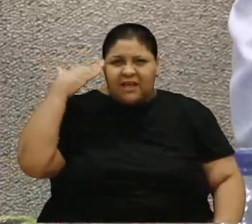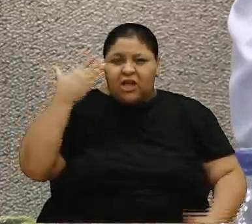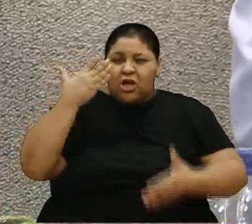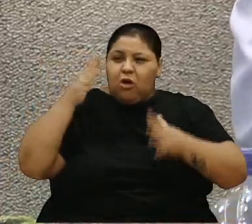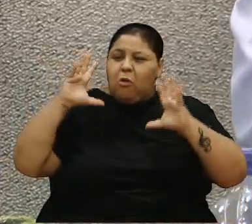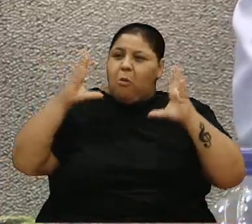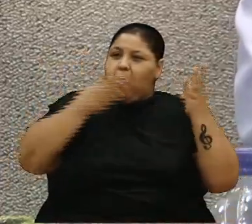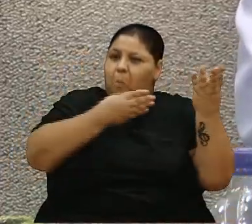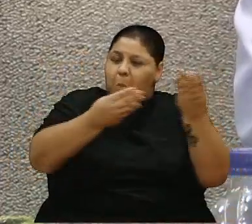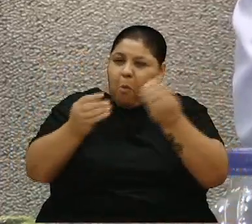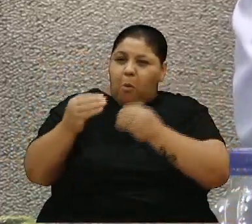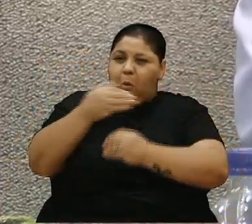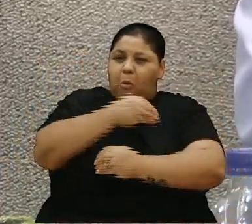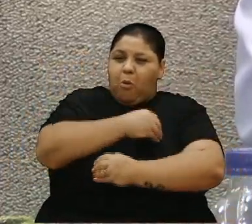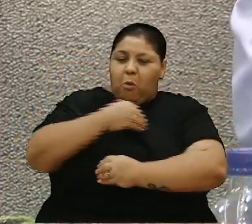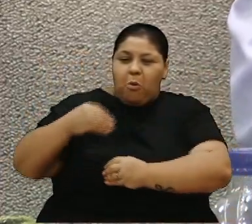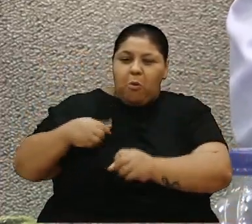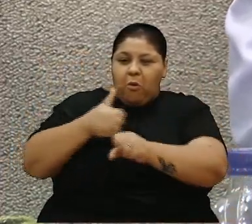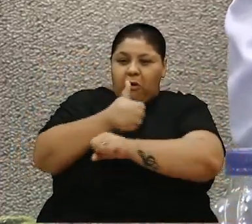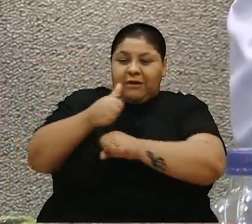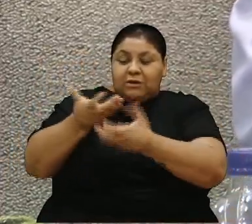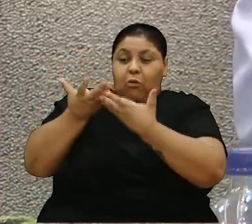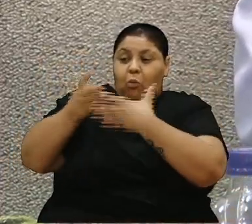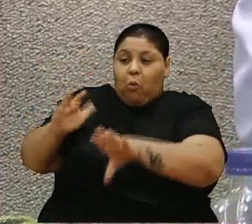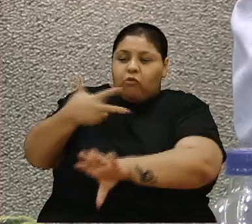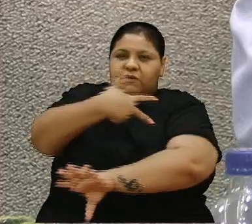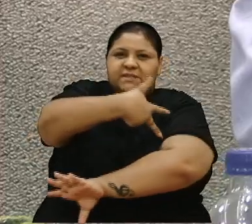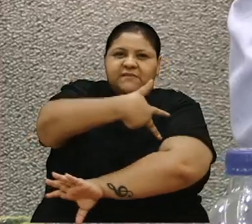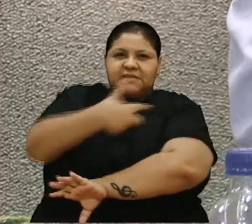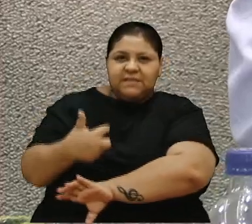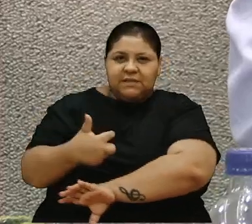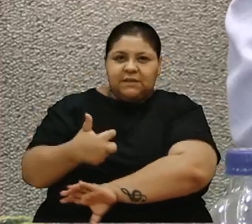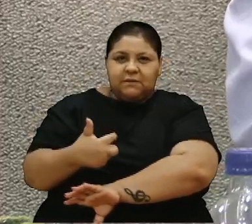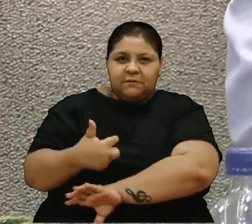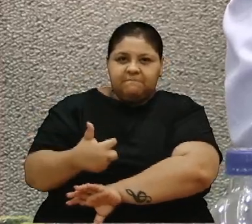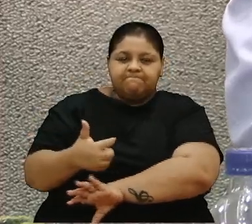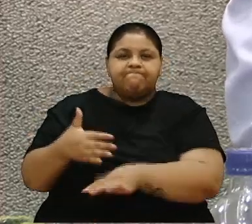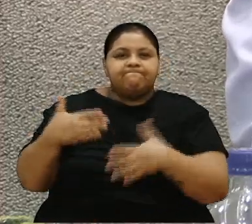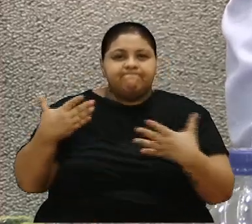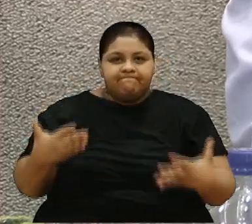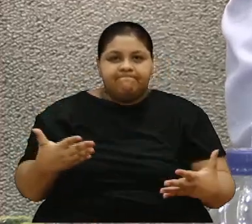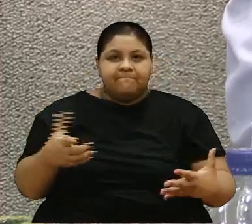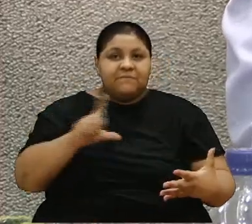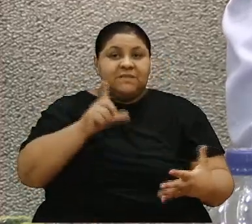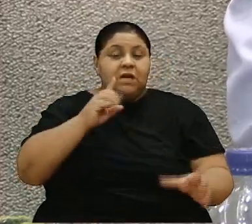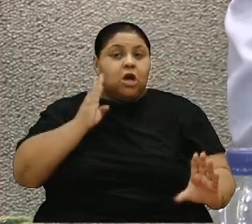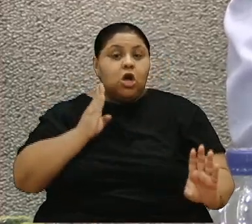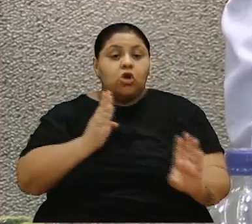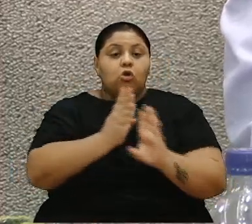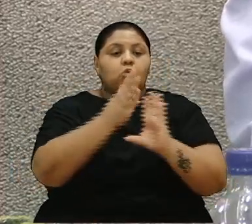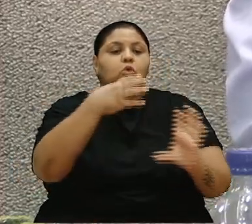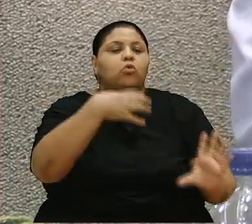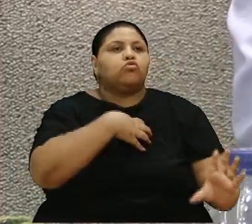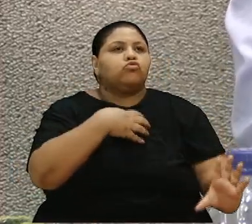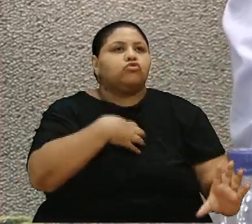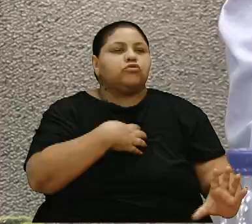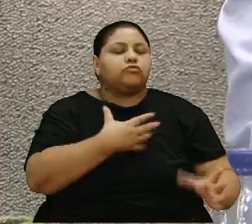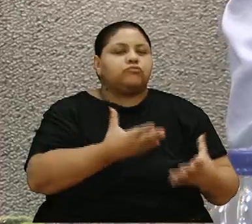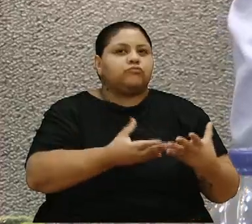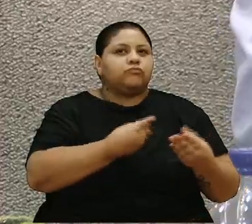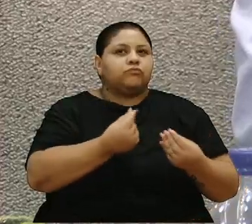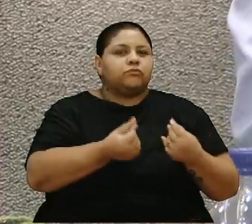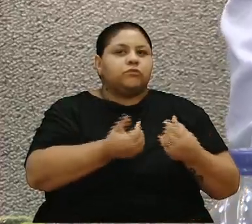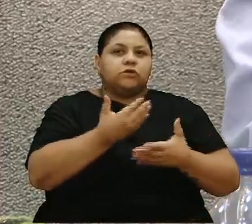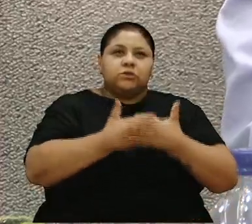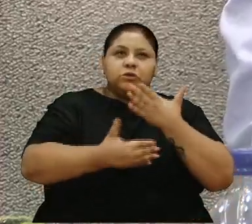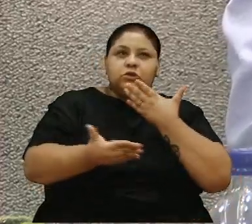médicos profissionais que já disseram que são contrários a essa vacina. Então, enquanto não encontrar um meio de